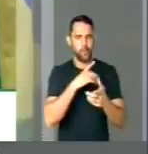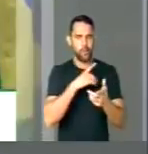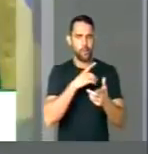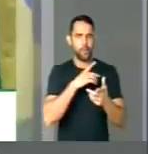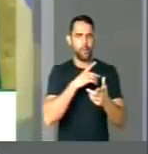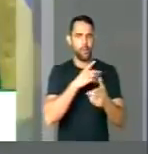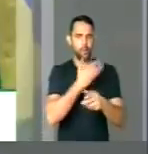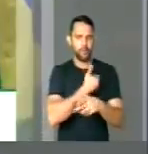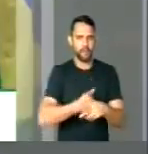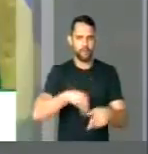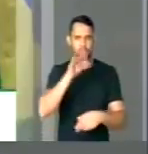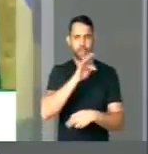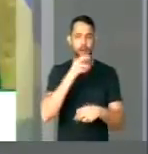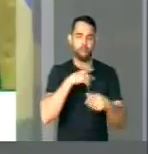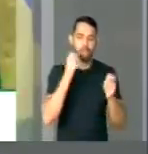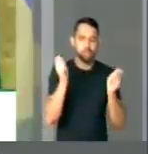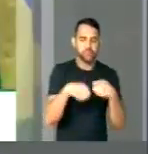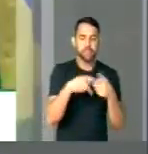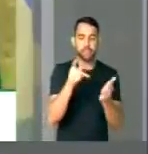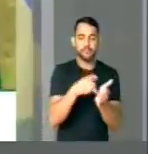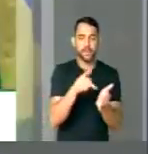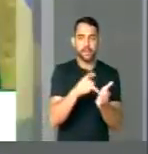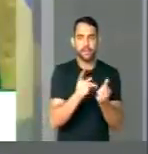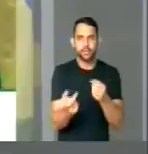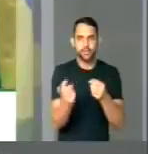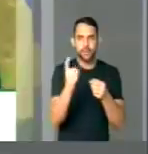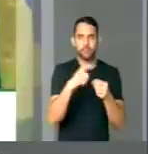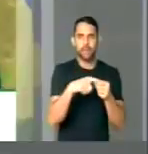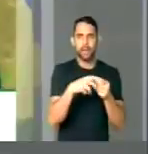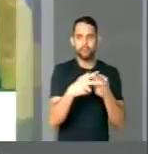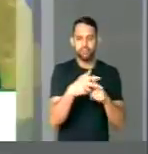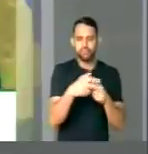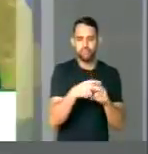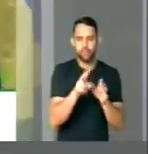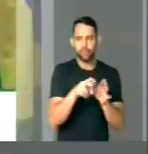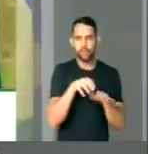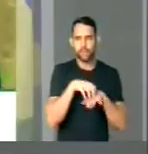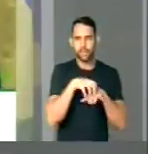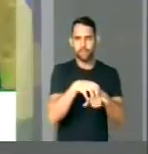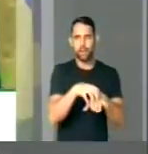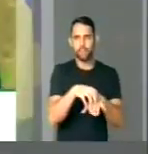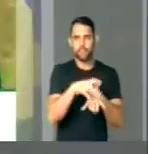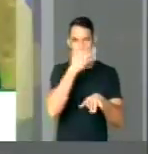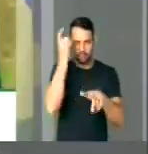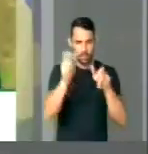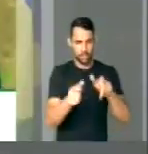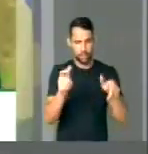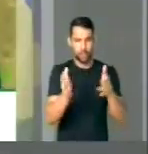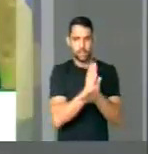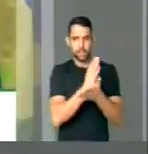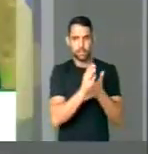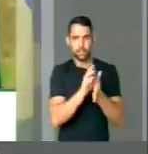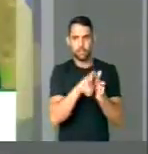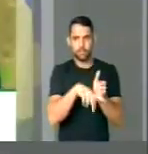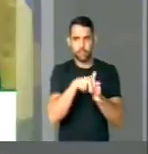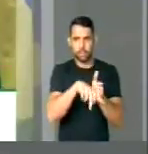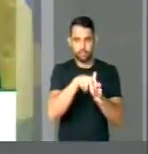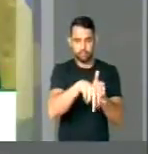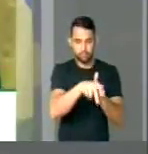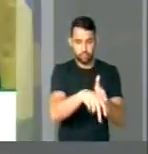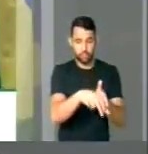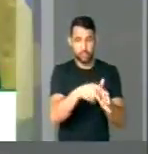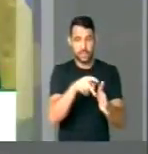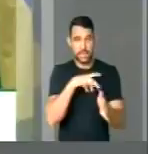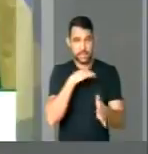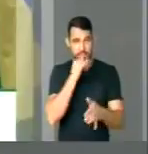concessionárias a possibilidade real de recuperação do transporte de passageiros na nossa região